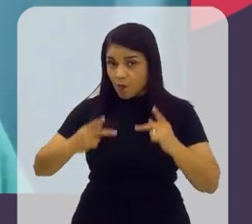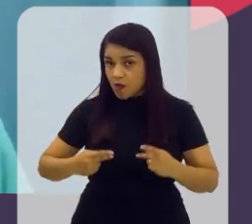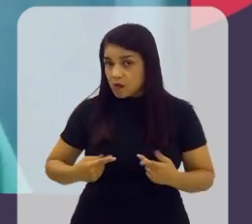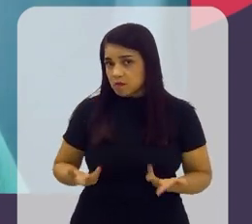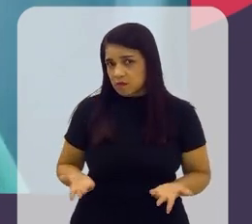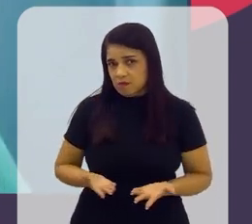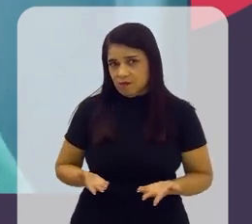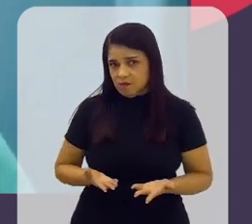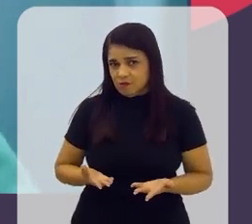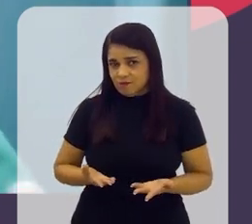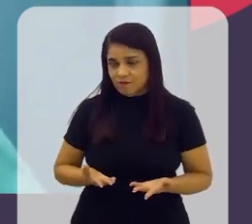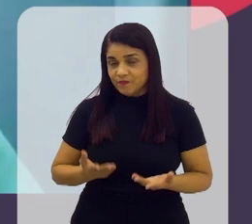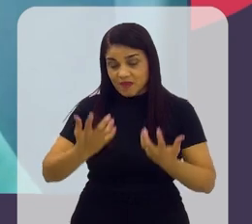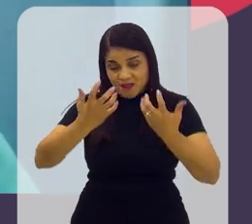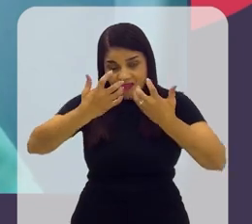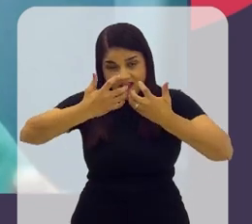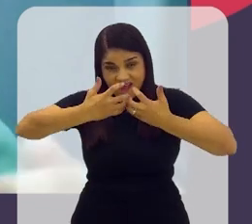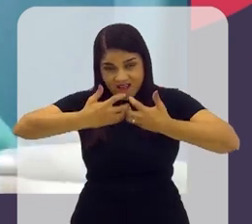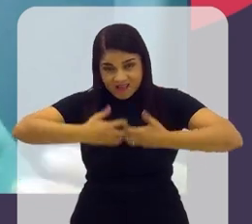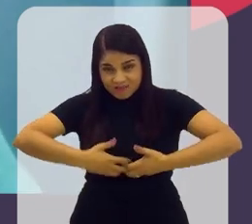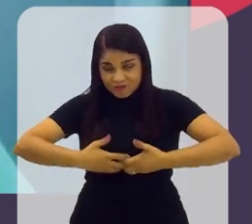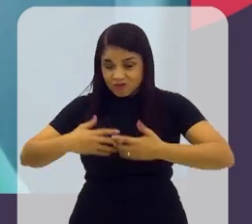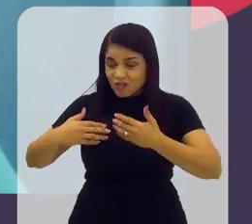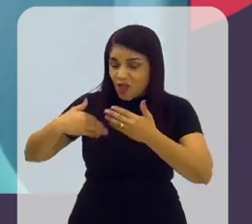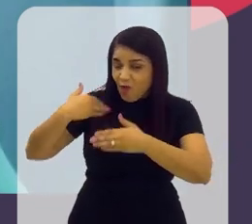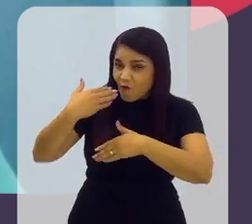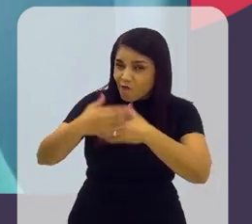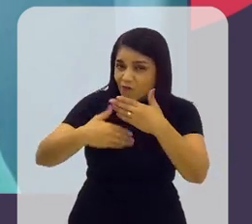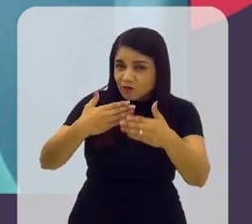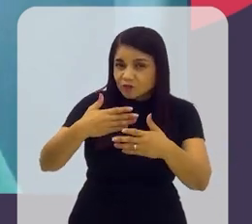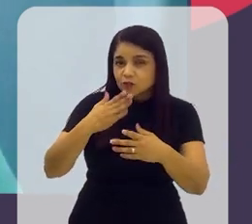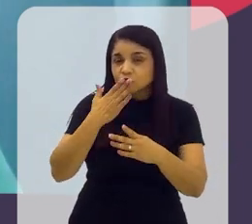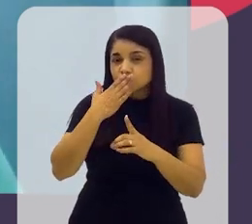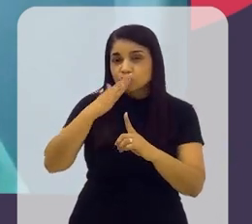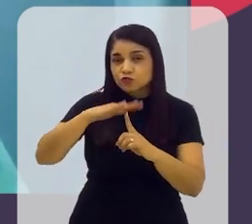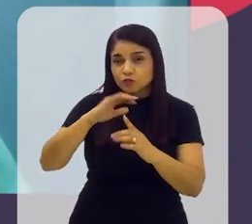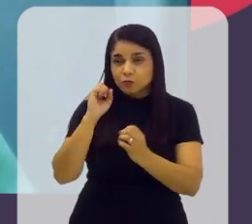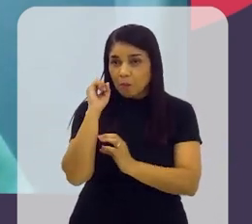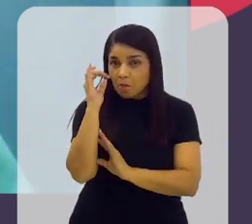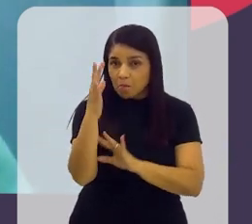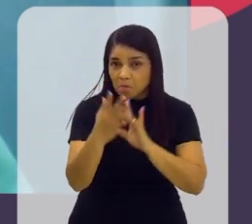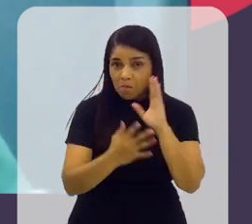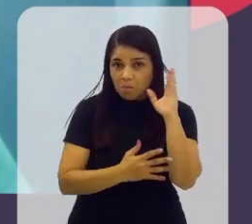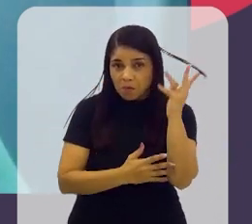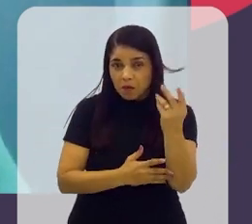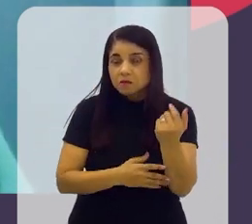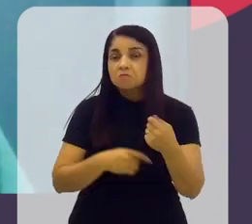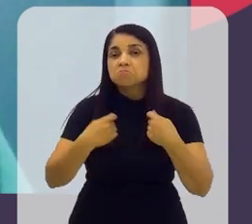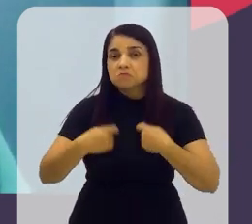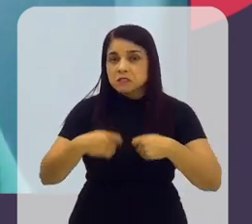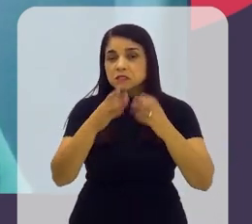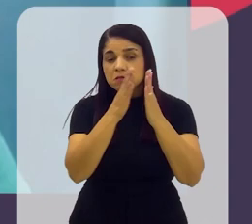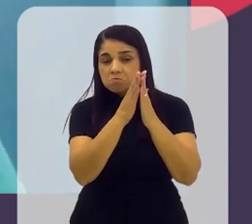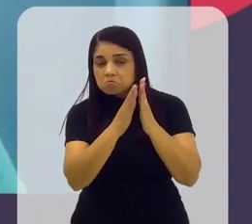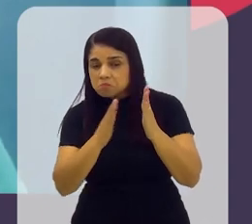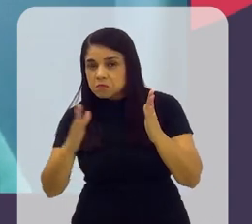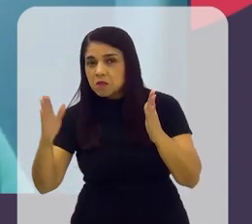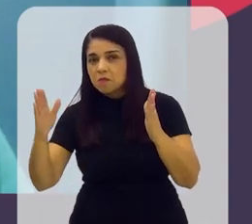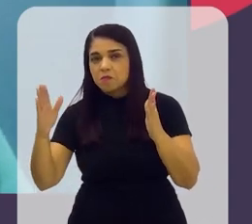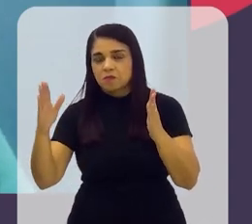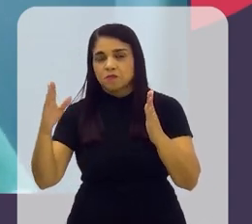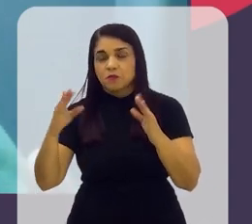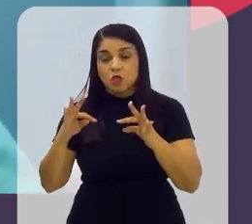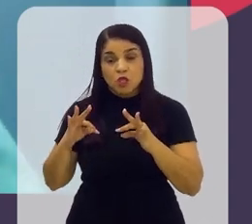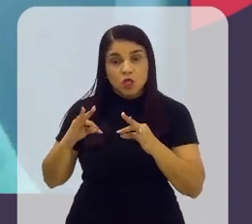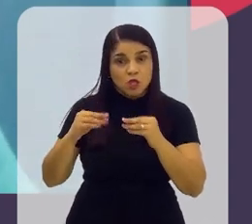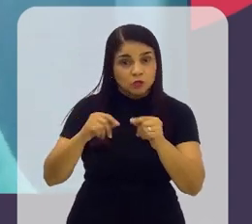agora. Então, toda essa adaptação que leva à evolução das espécies, isso demanda muito tempo. Só que